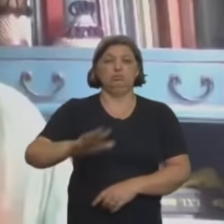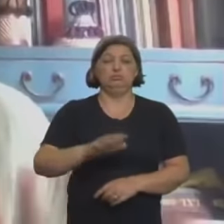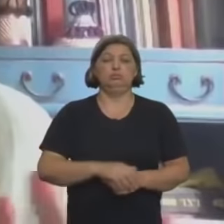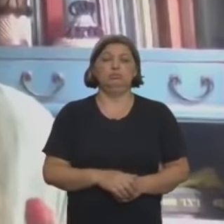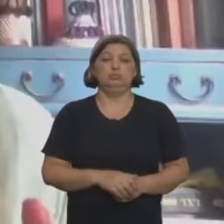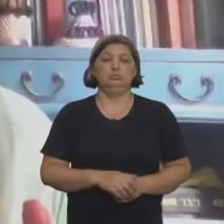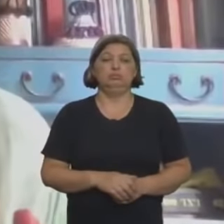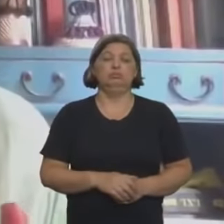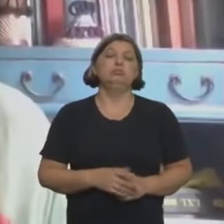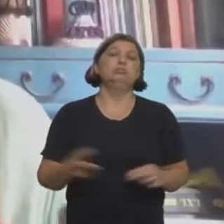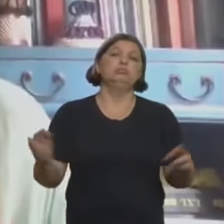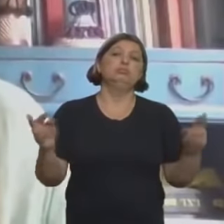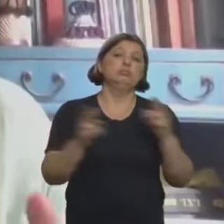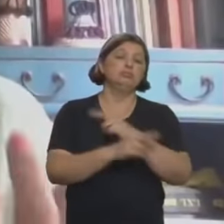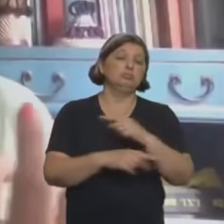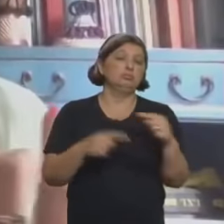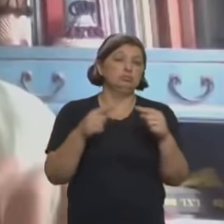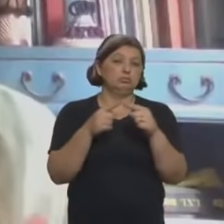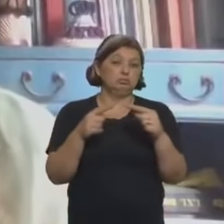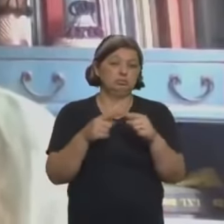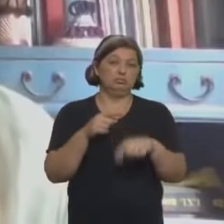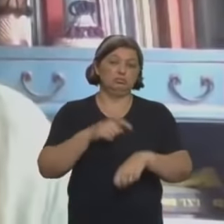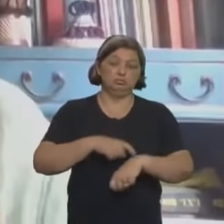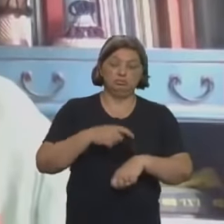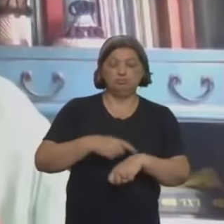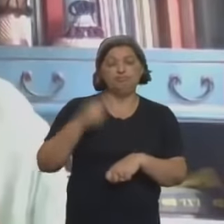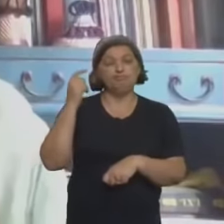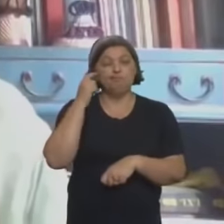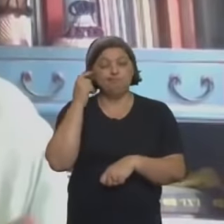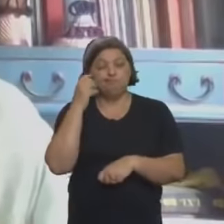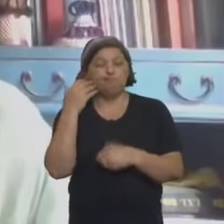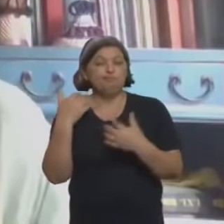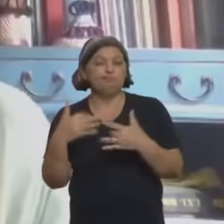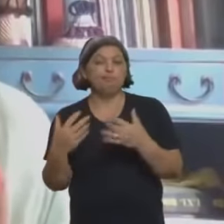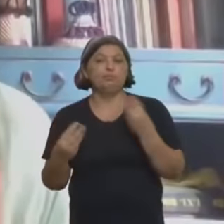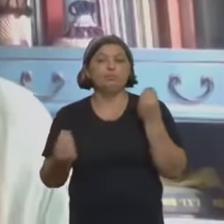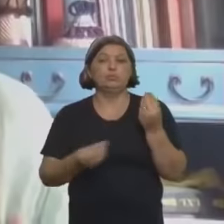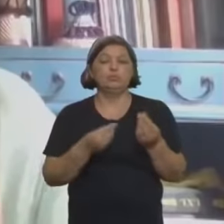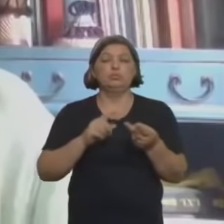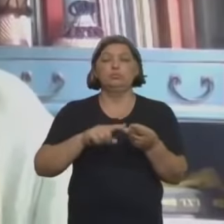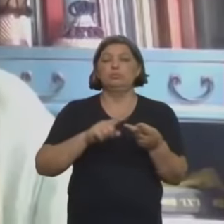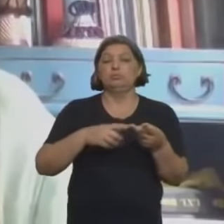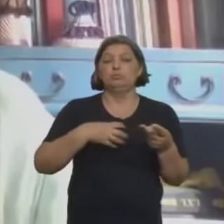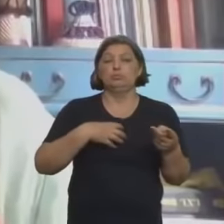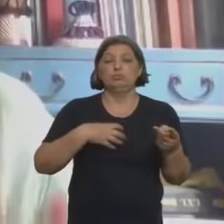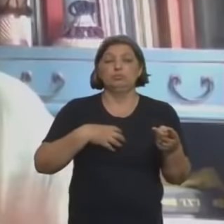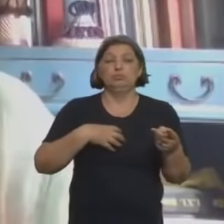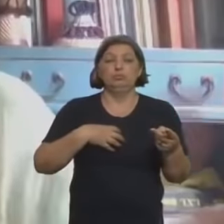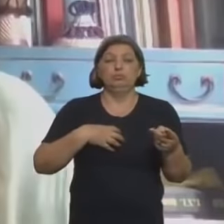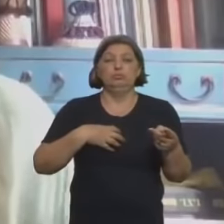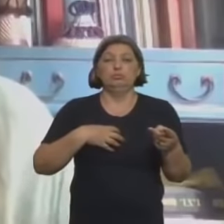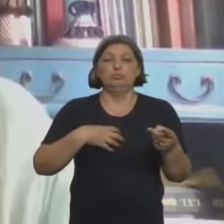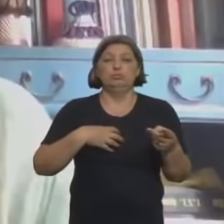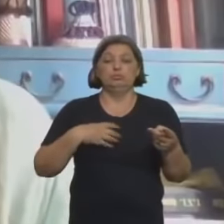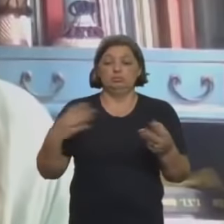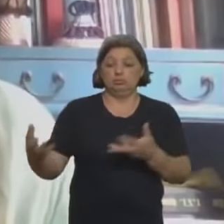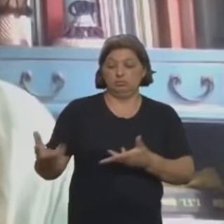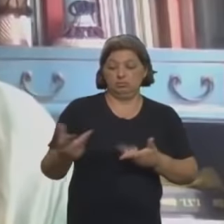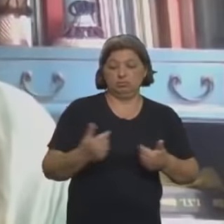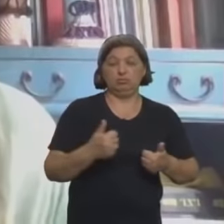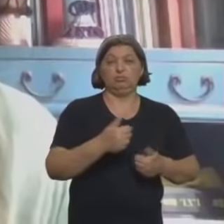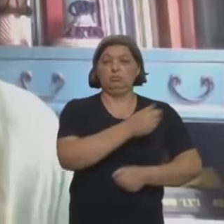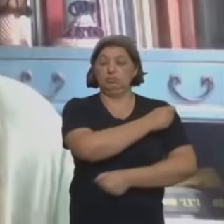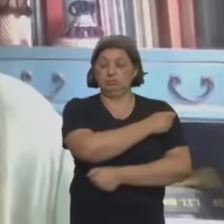está muito relacionada o tempo para pensar, a forma de conduzir e convidar os alunos para participar